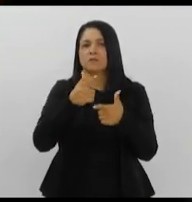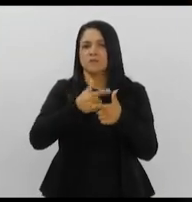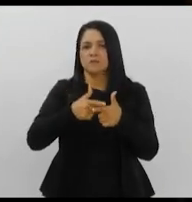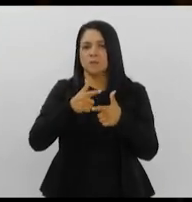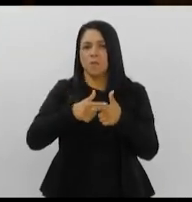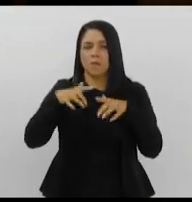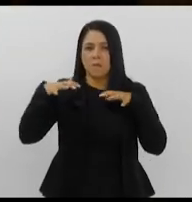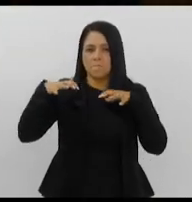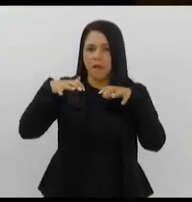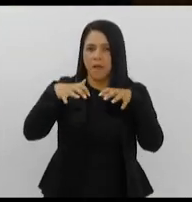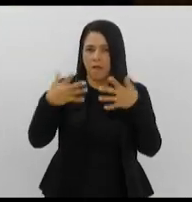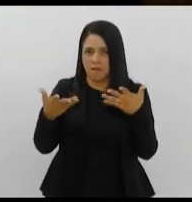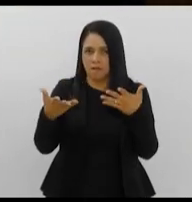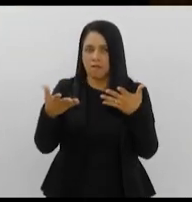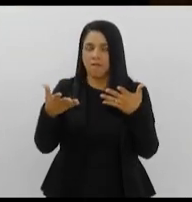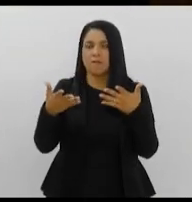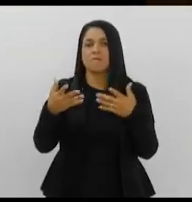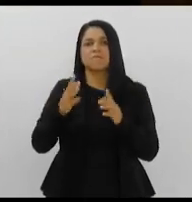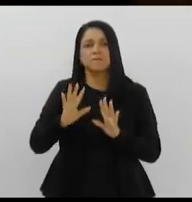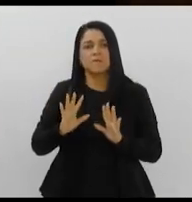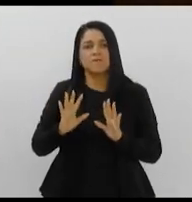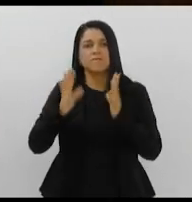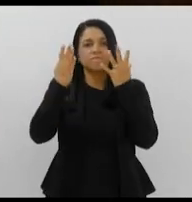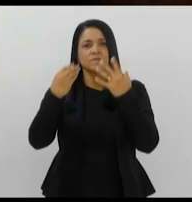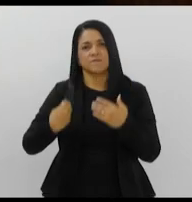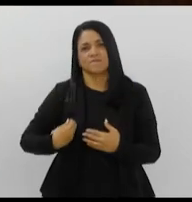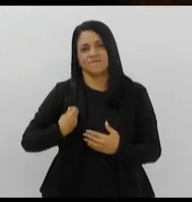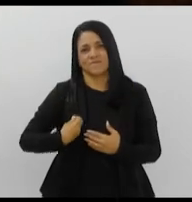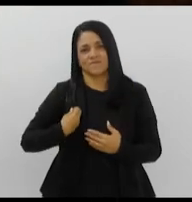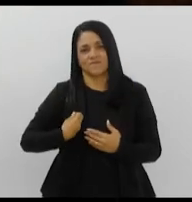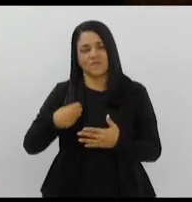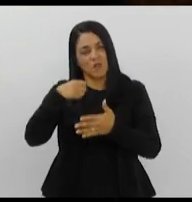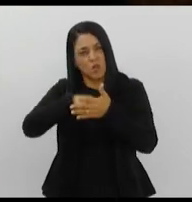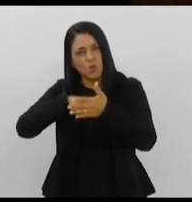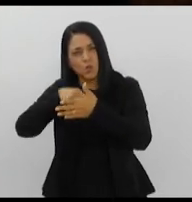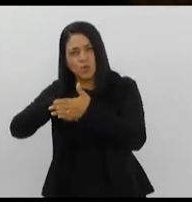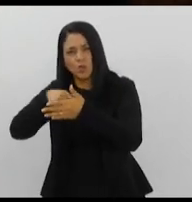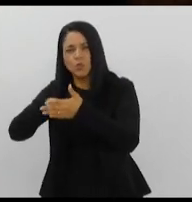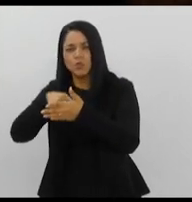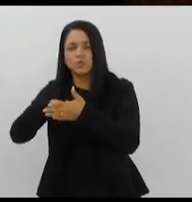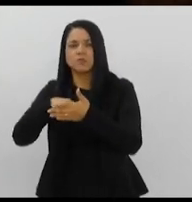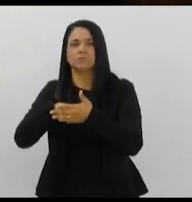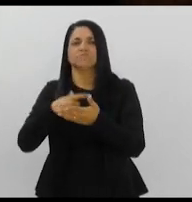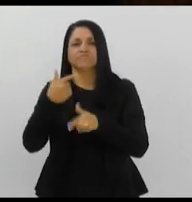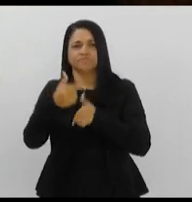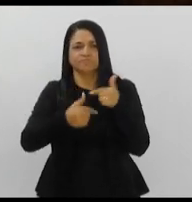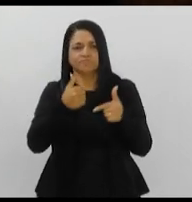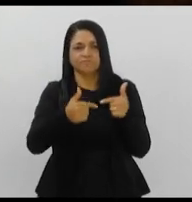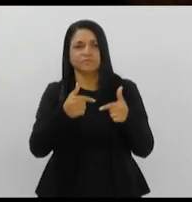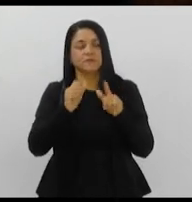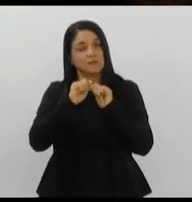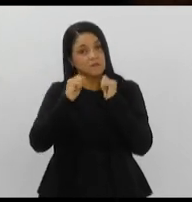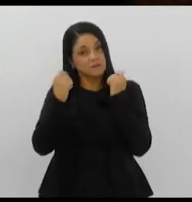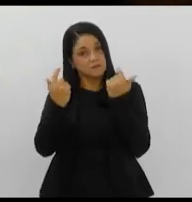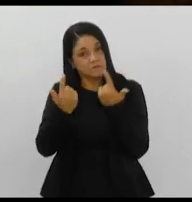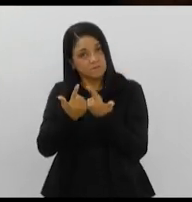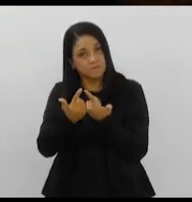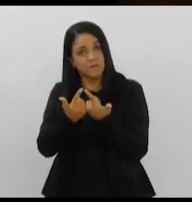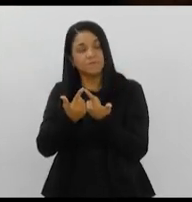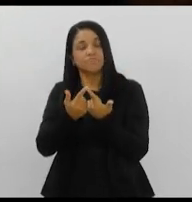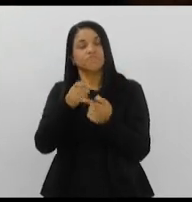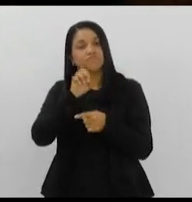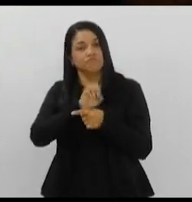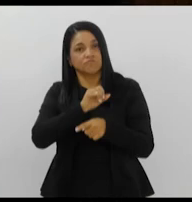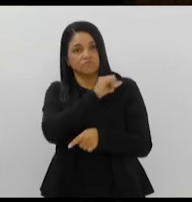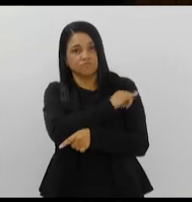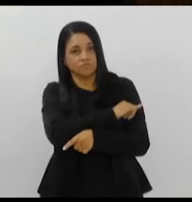do que aconteceu. Então, viva a luta dos trabalhadores e das trabalhadoras. Que bom que a Assembleia Legislativa do Estado do Rio de Janeiro pôde